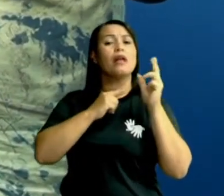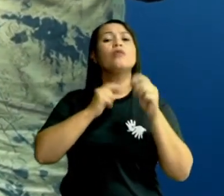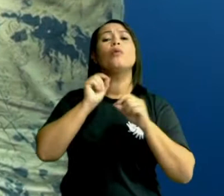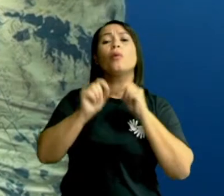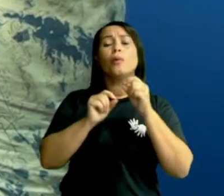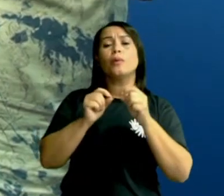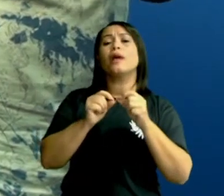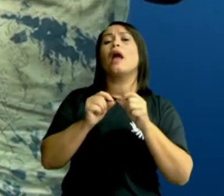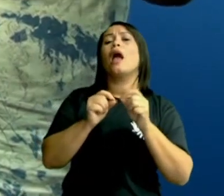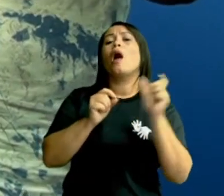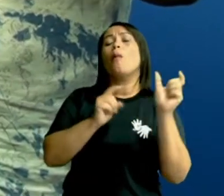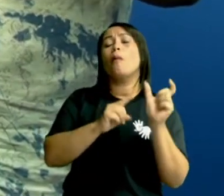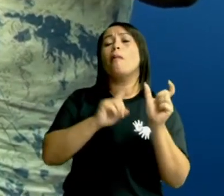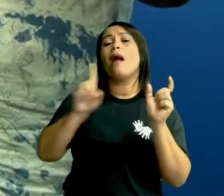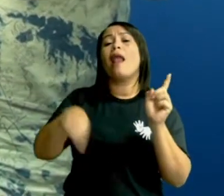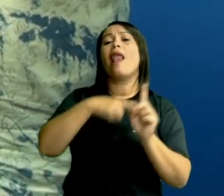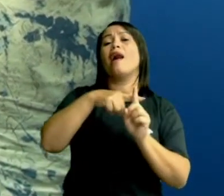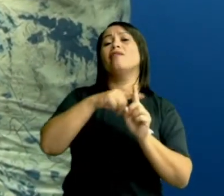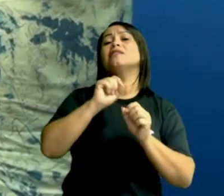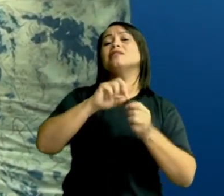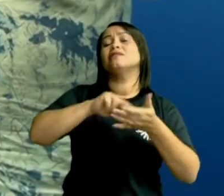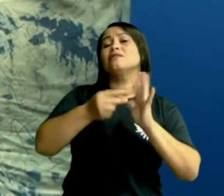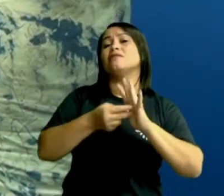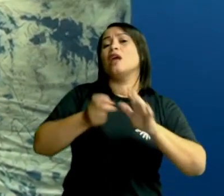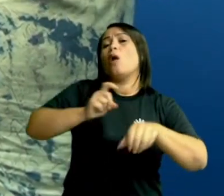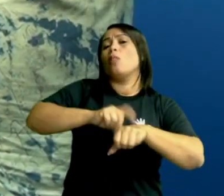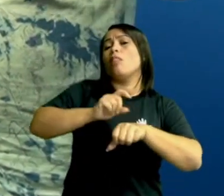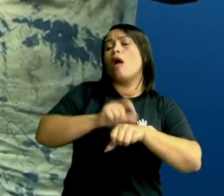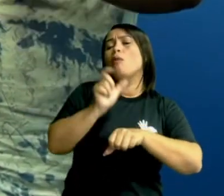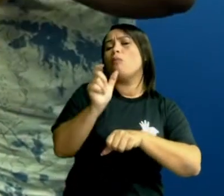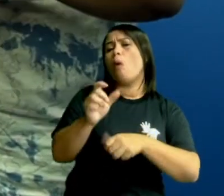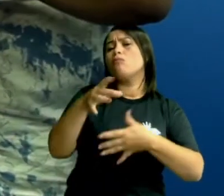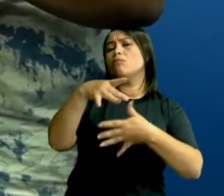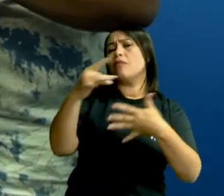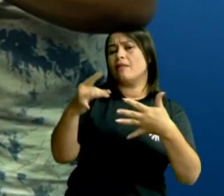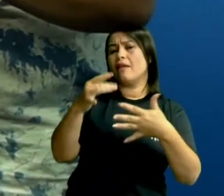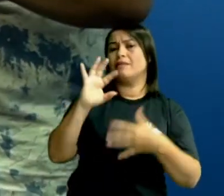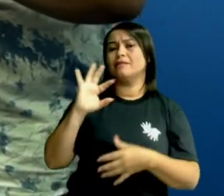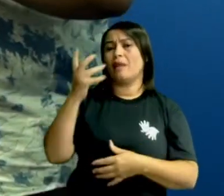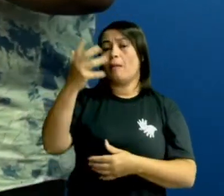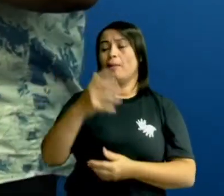de quê? Uma circunstância de tempo, ou seja, um detalhe temporal.